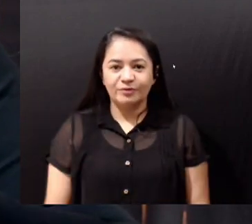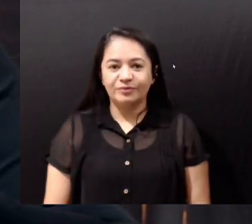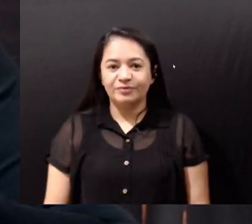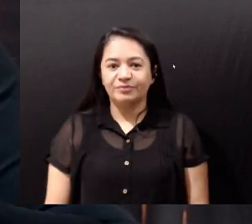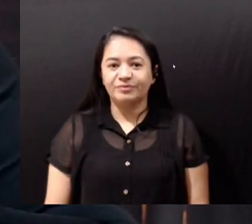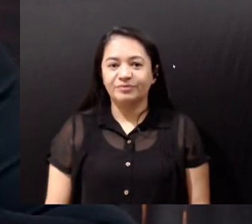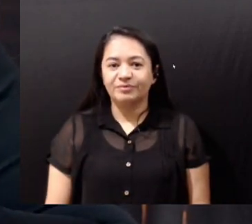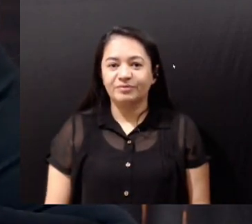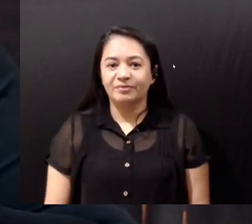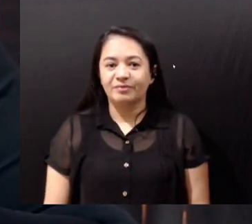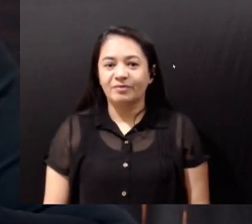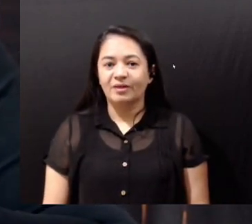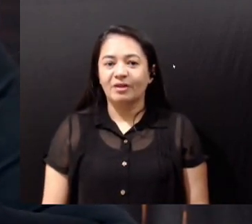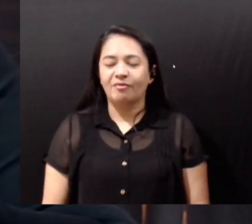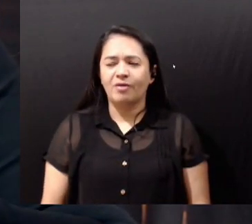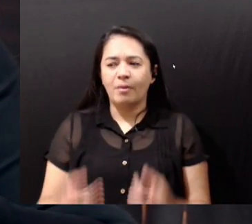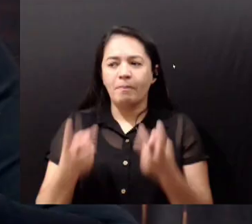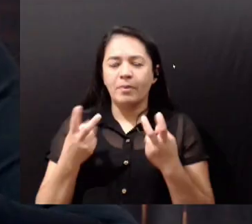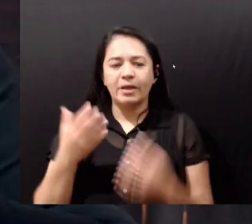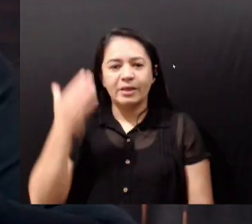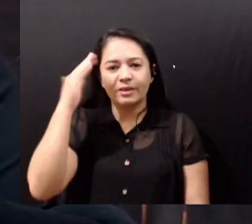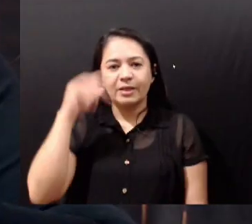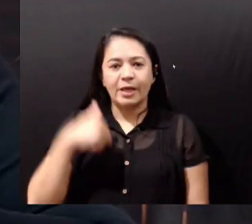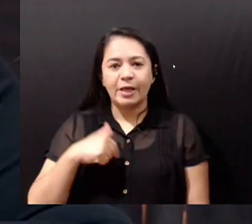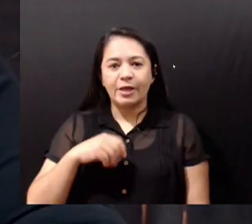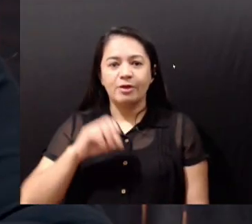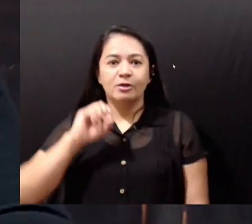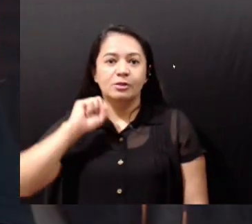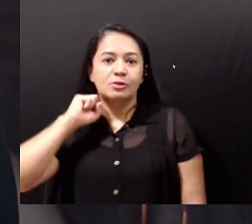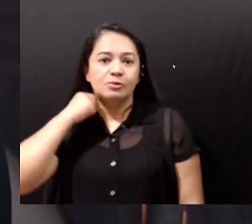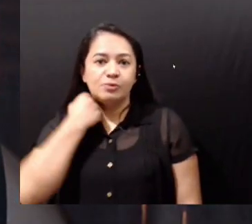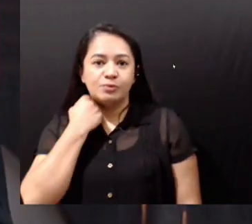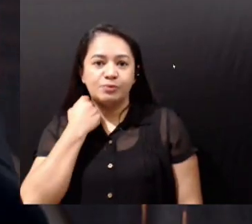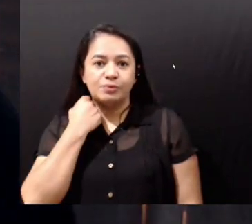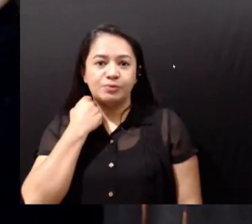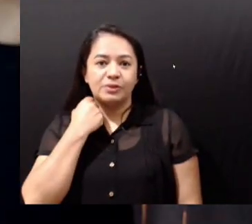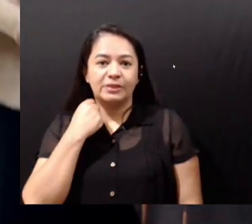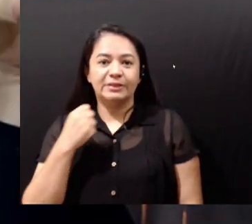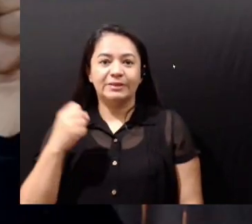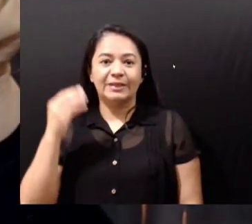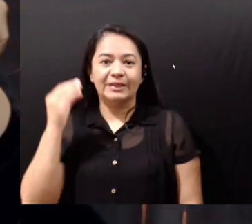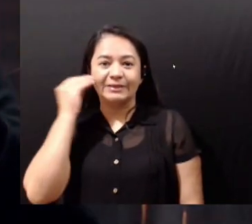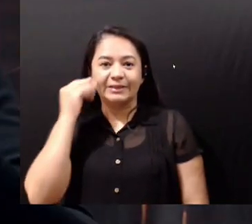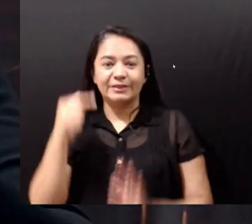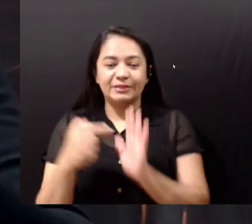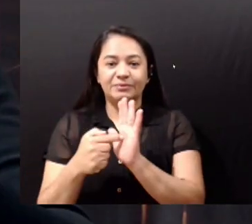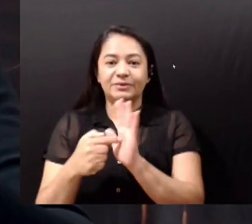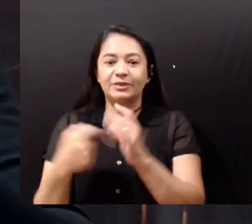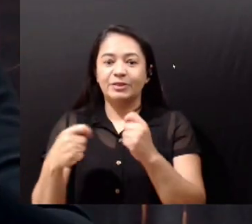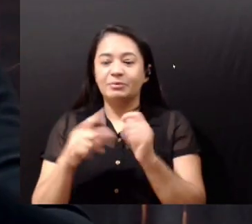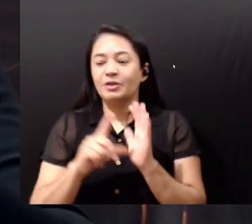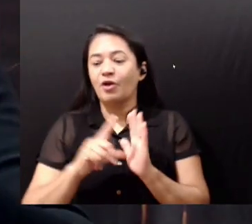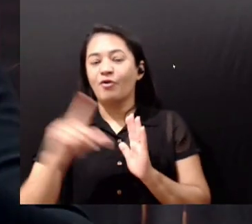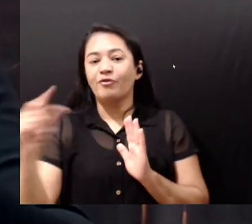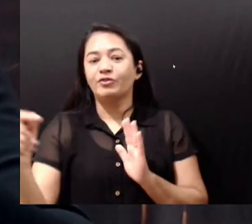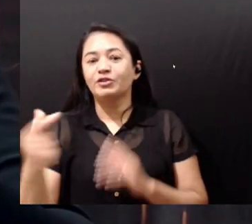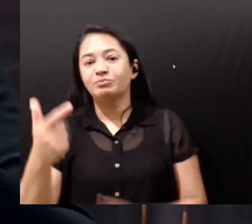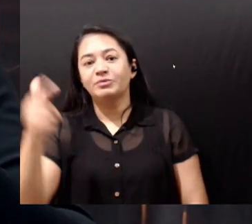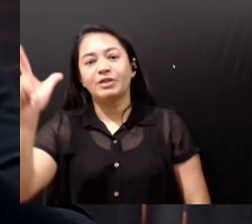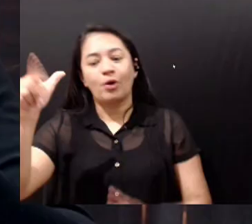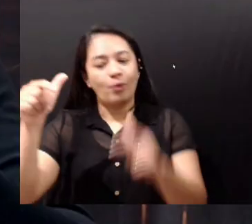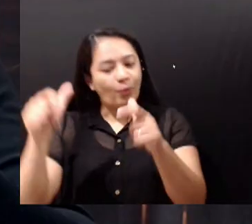tradução. Quando eu fico estressada, tem algo tentando se mostrar e eu preciso fugir para outro lugar,